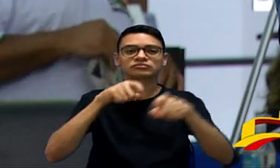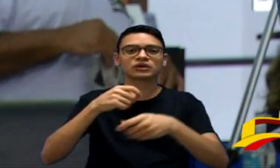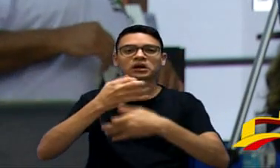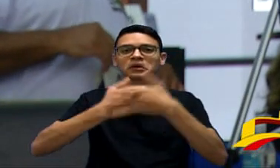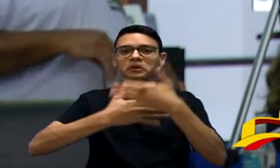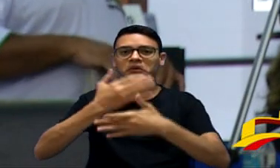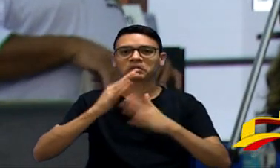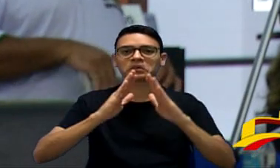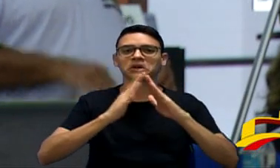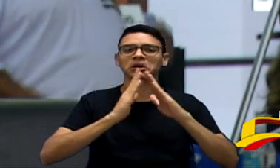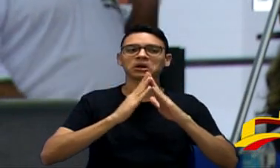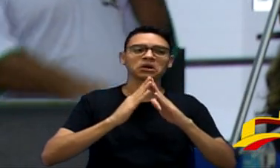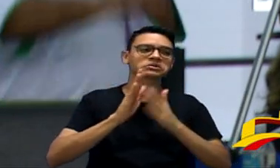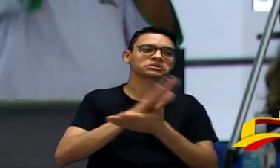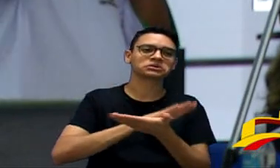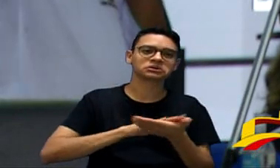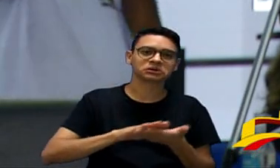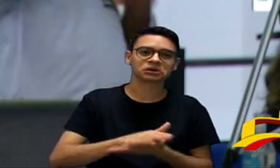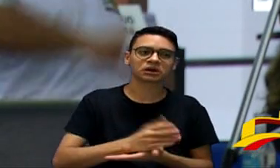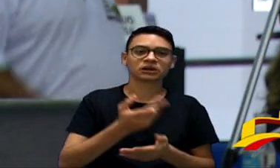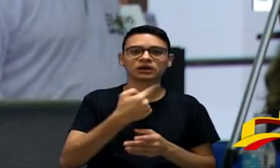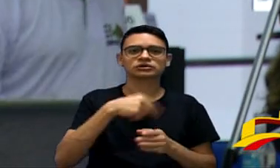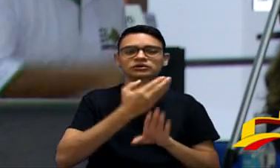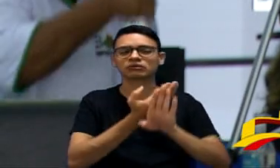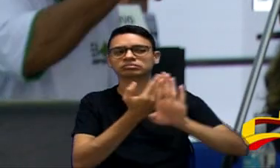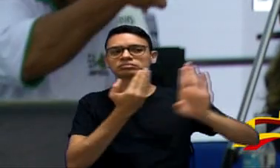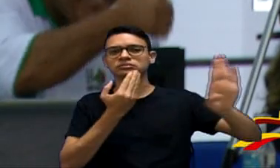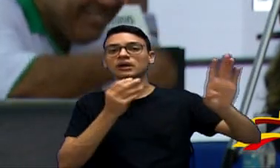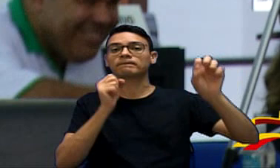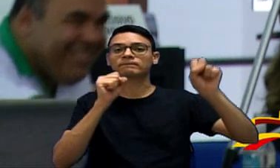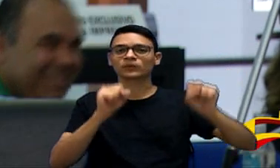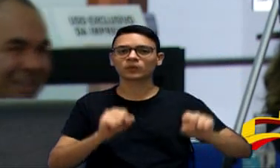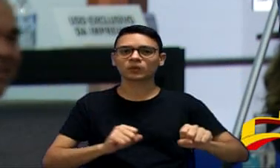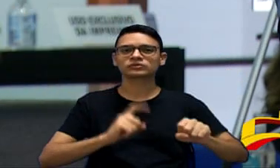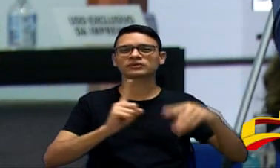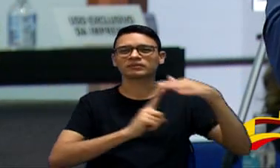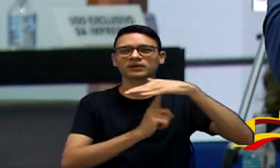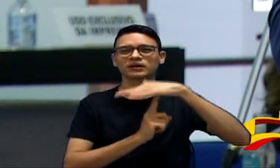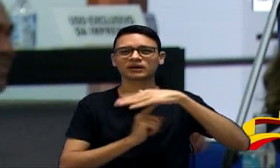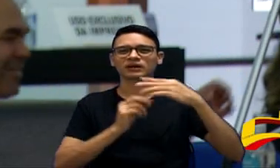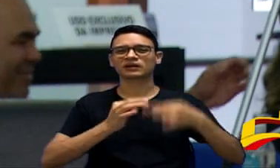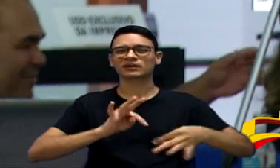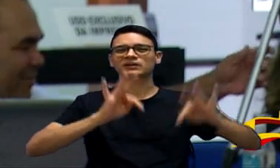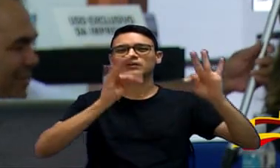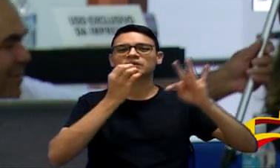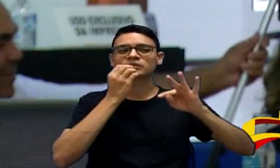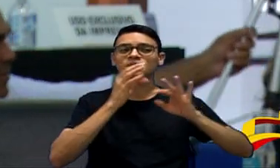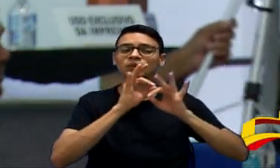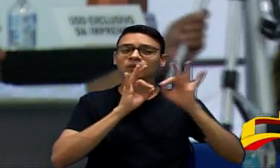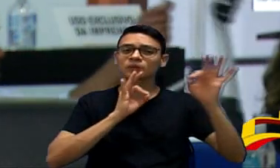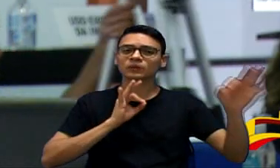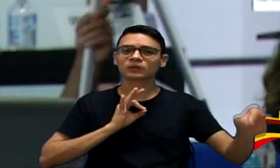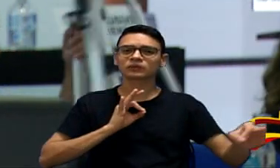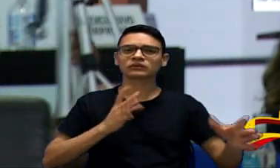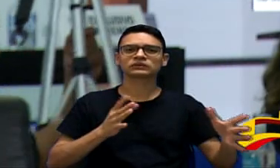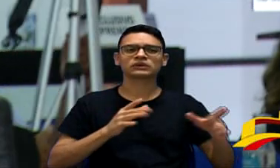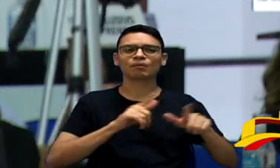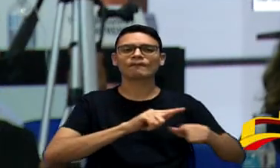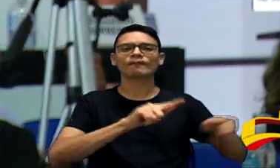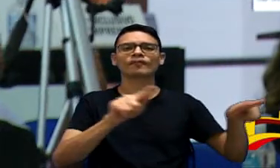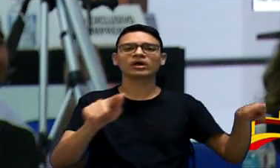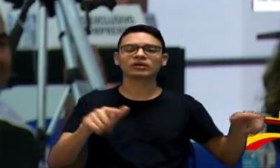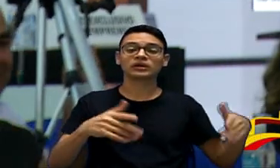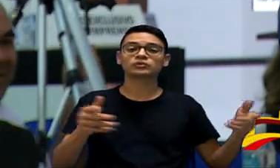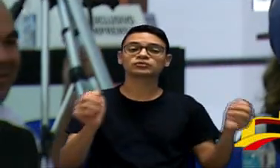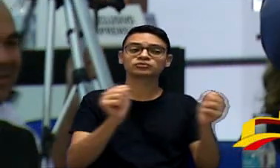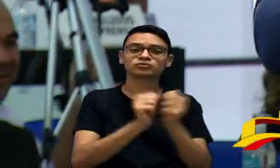estar afastado. Afastado da cidade, da onde tem as e junto com a polícia